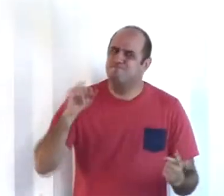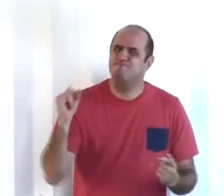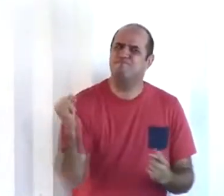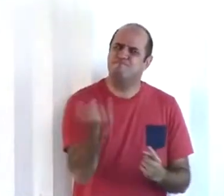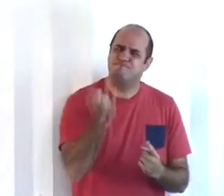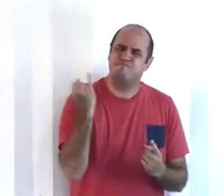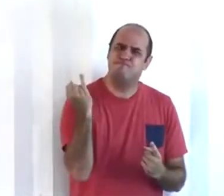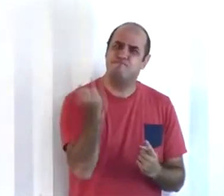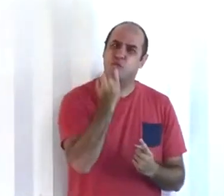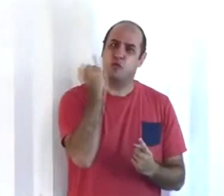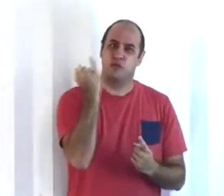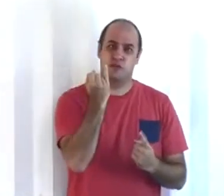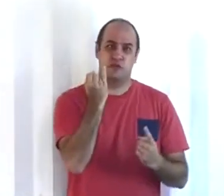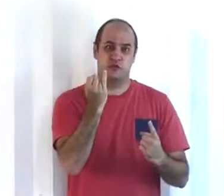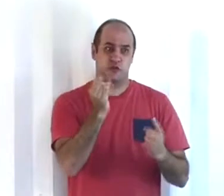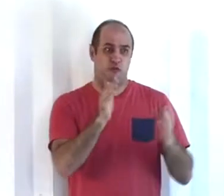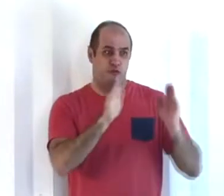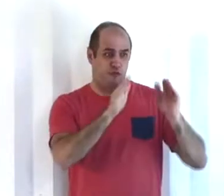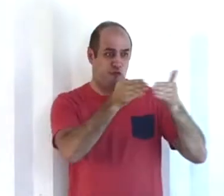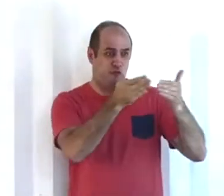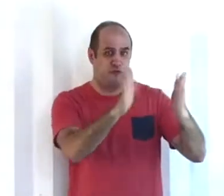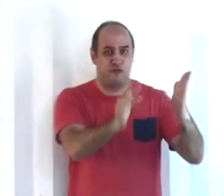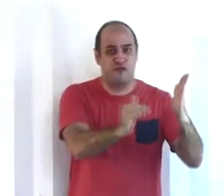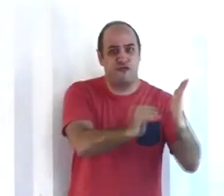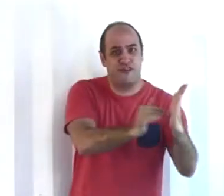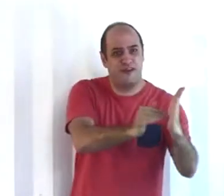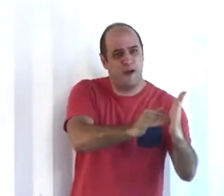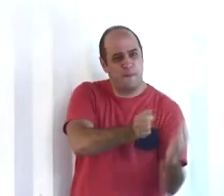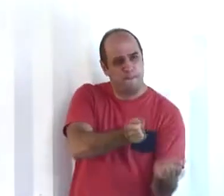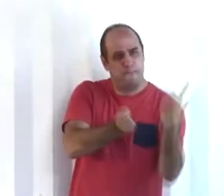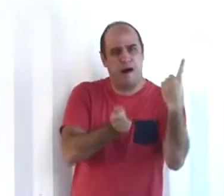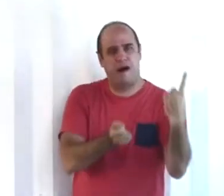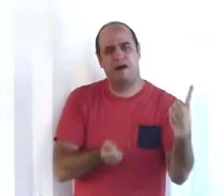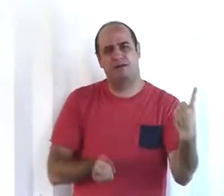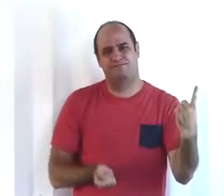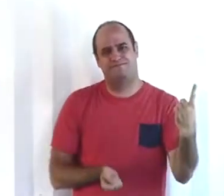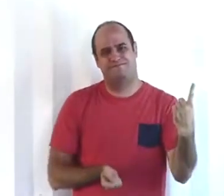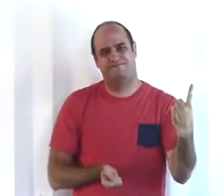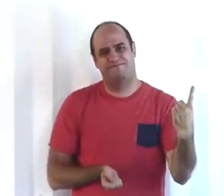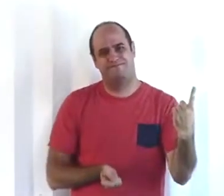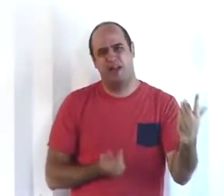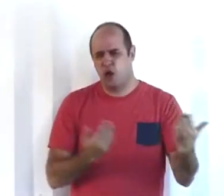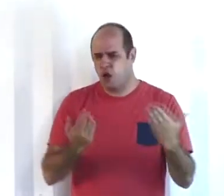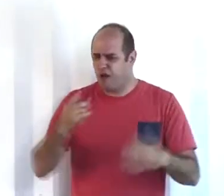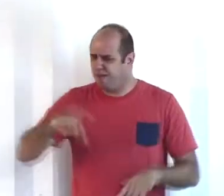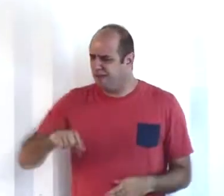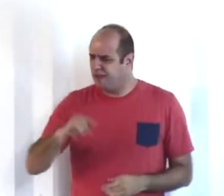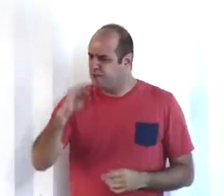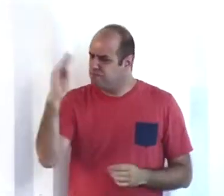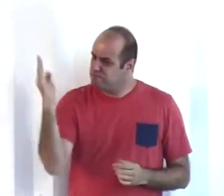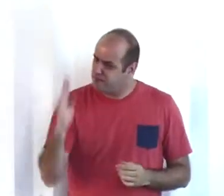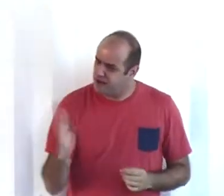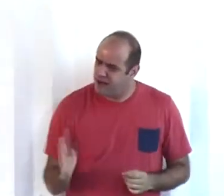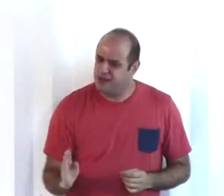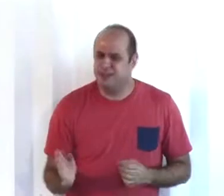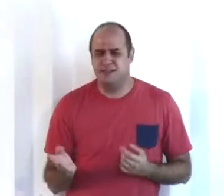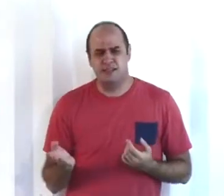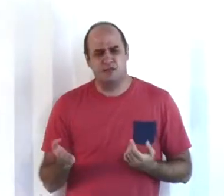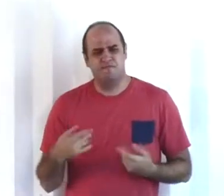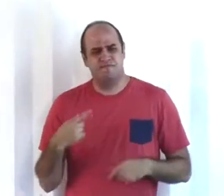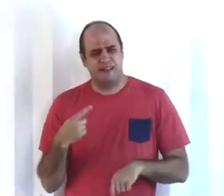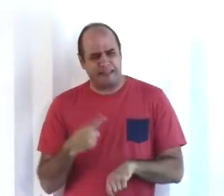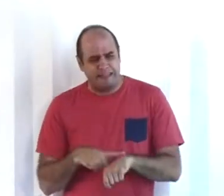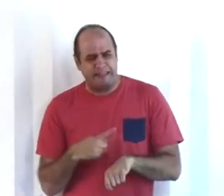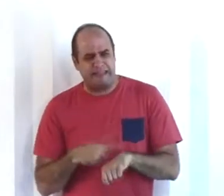o resultado possa aparecer. Nós no Brasil estamos vivendo um tempo que o ideal